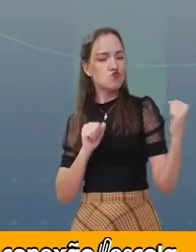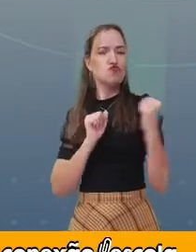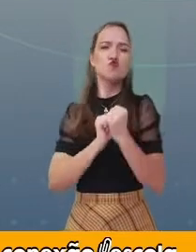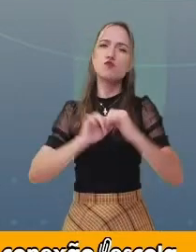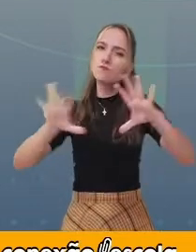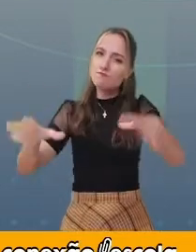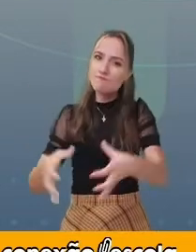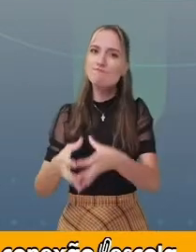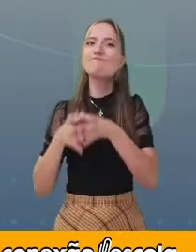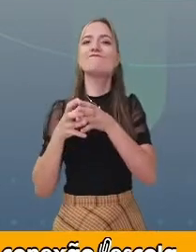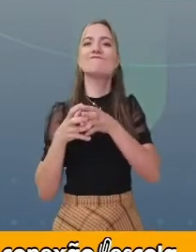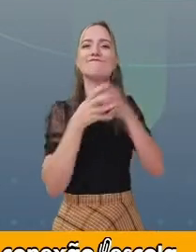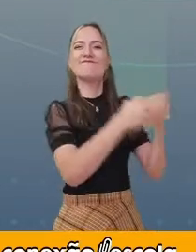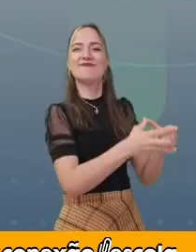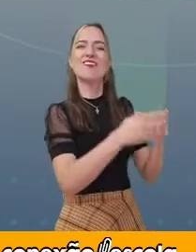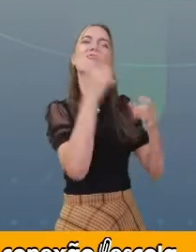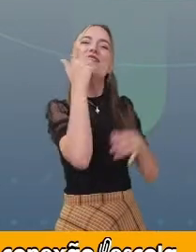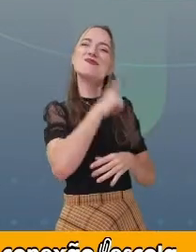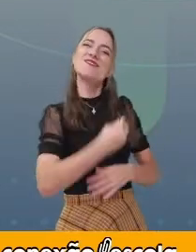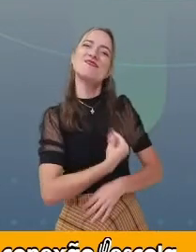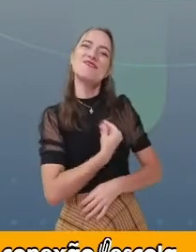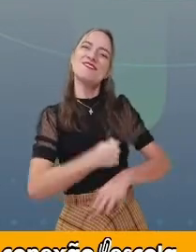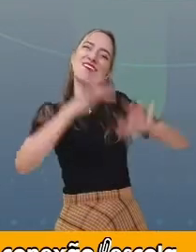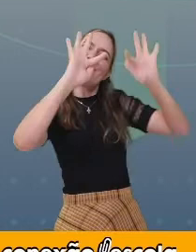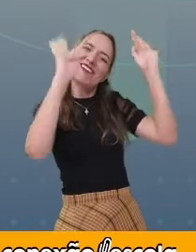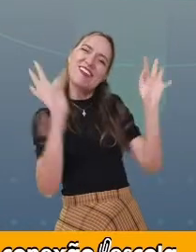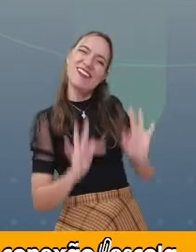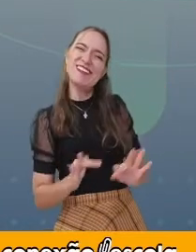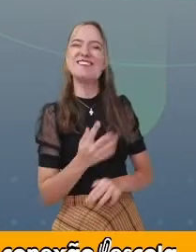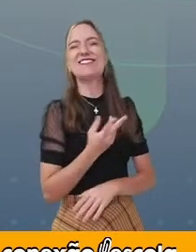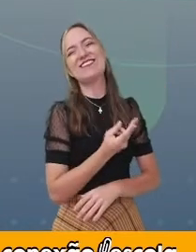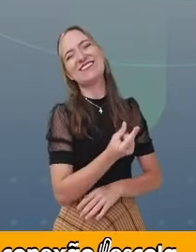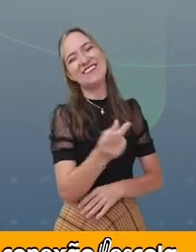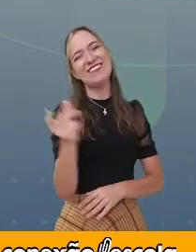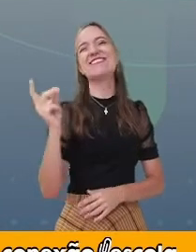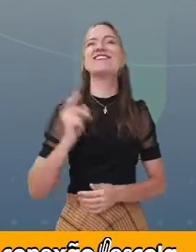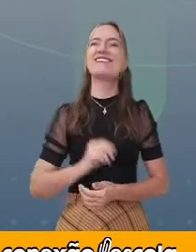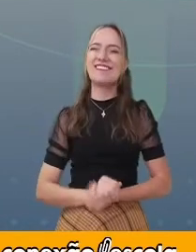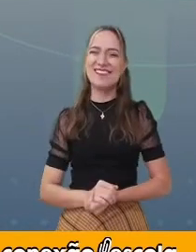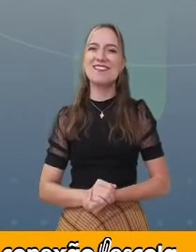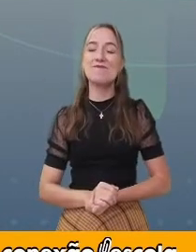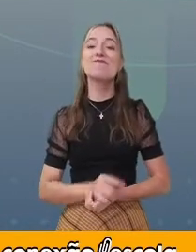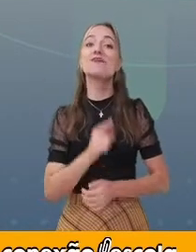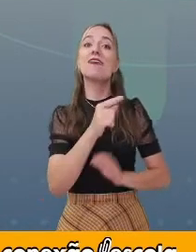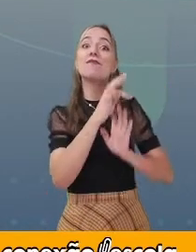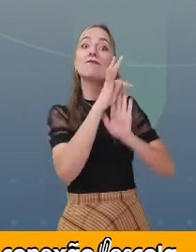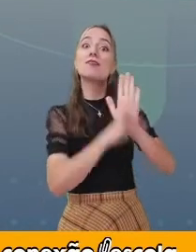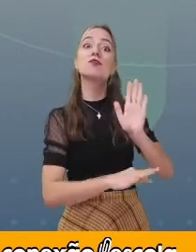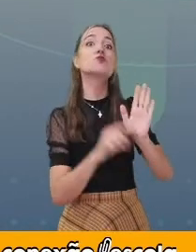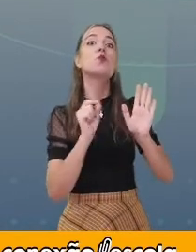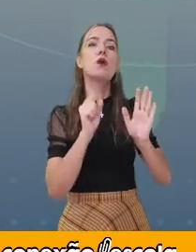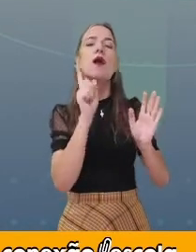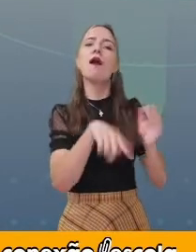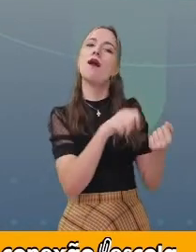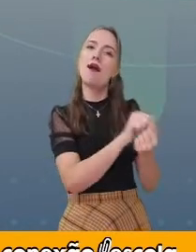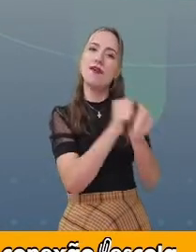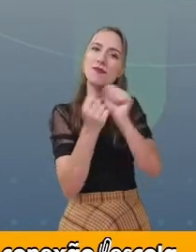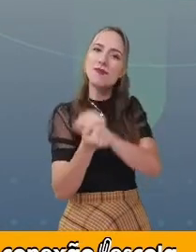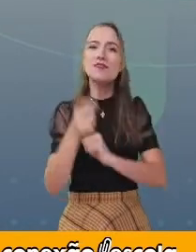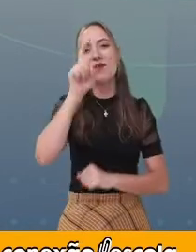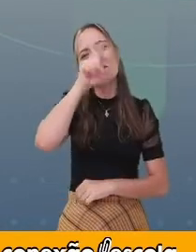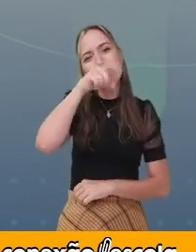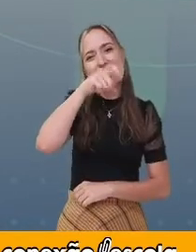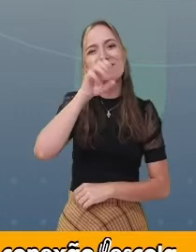puderam finalmente viverem felizes para sempre. Esse texto foi uma adaptação da